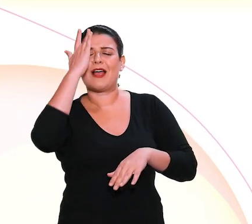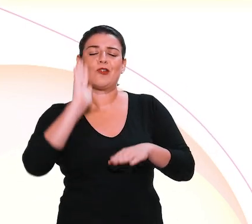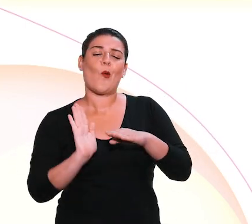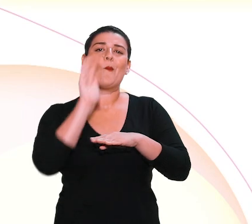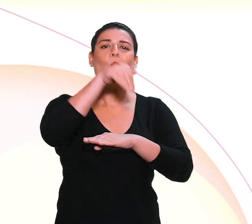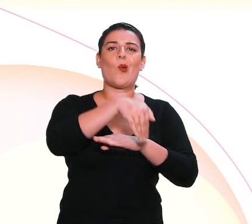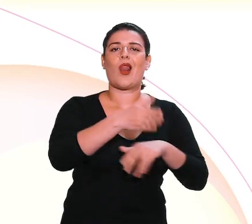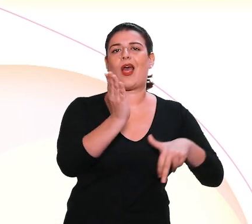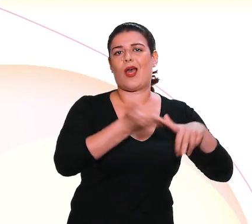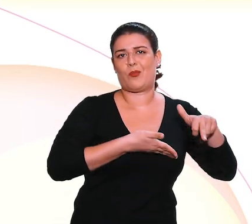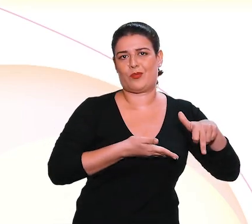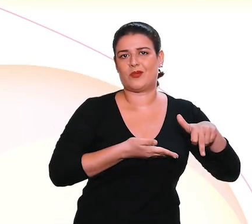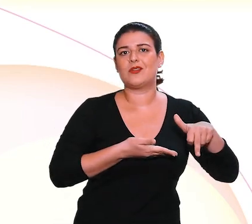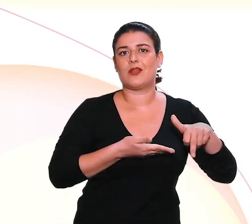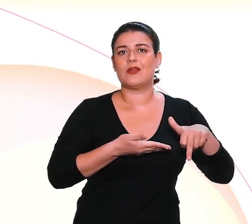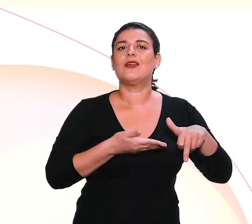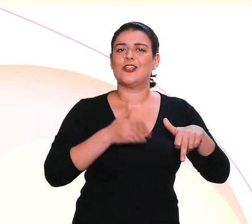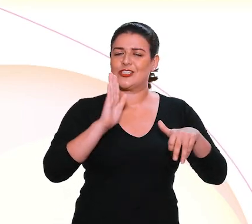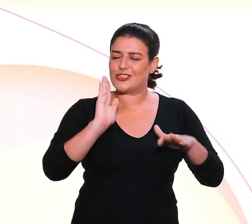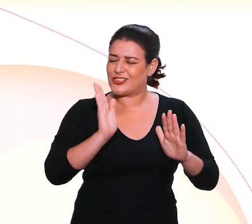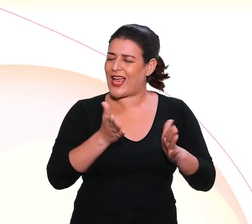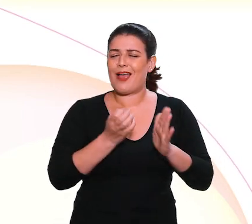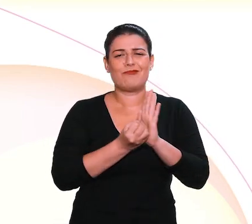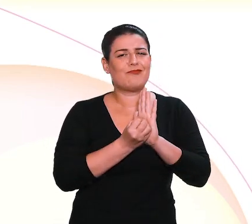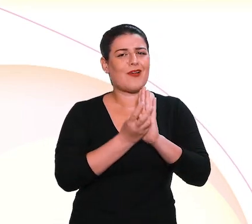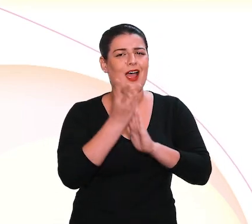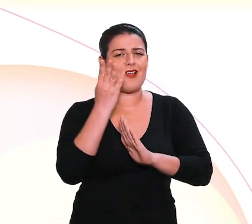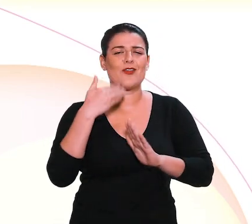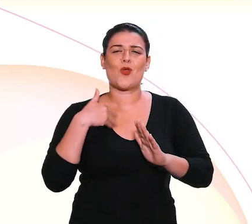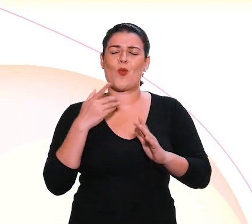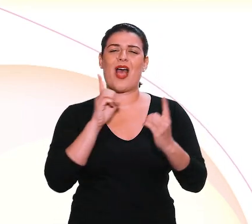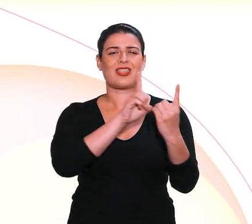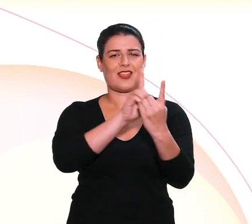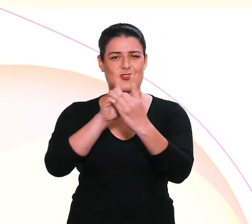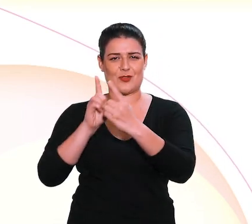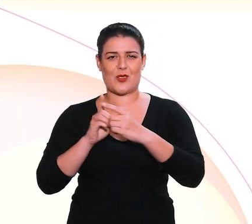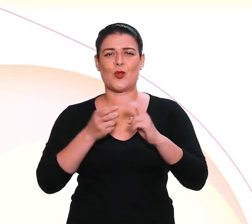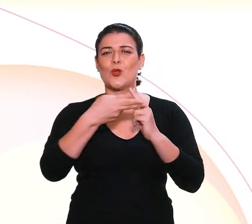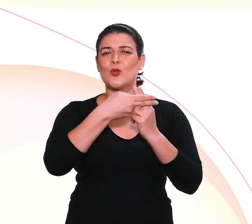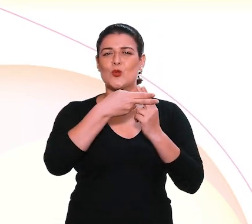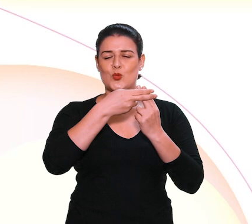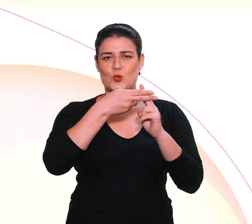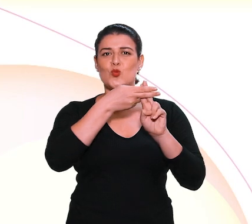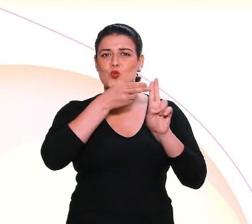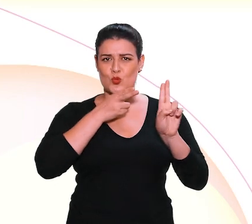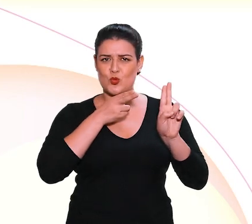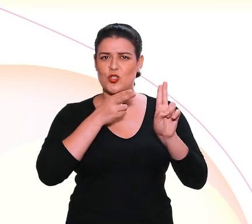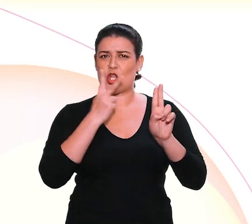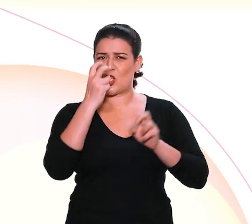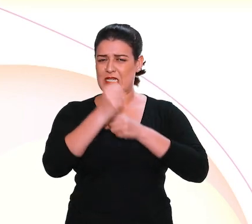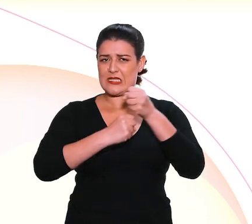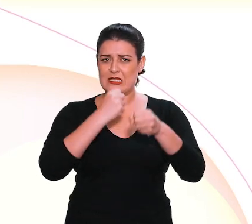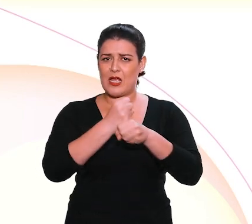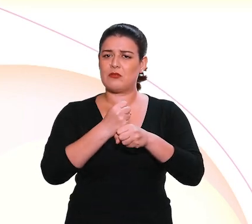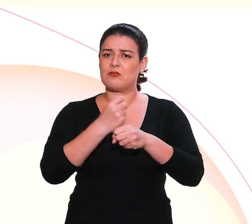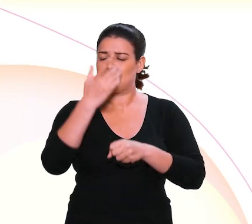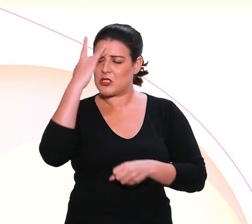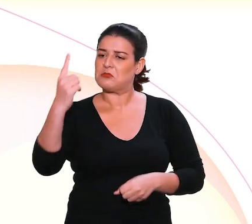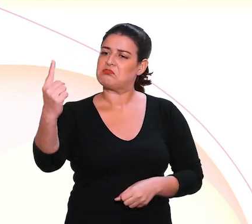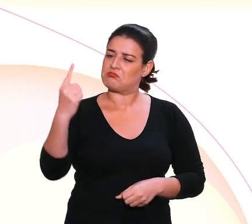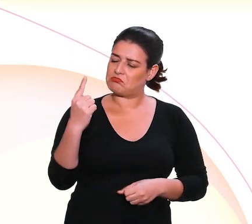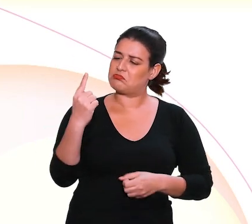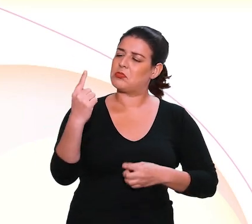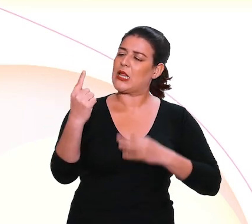E isso é frequente. Eu atendi no sistema público de saúde mais de 2 anos, eu recebi os pacientes do SUS